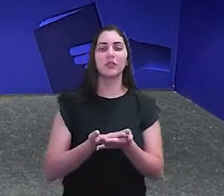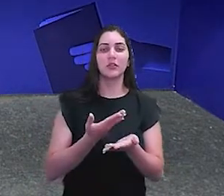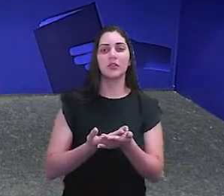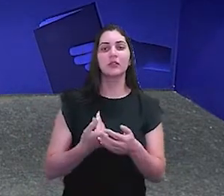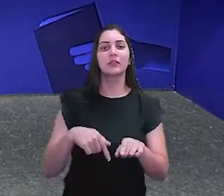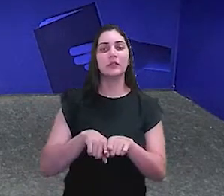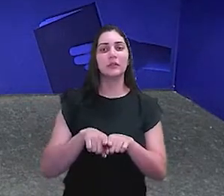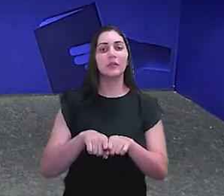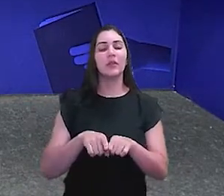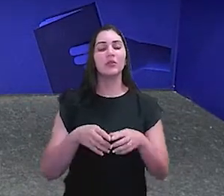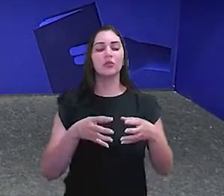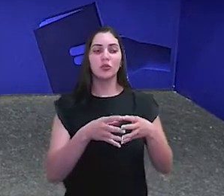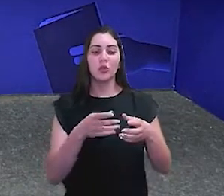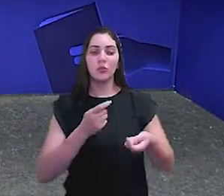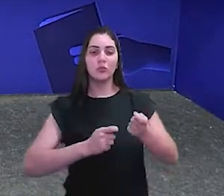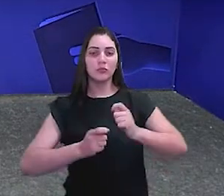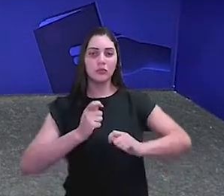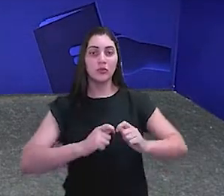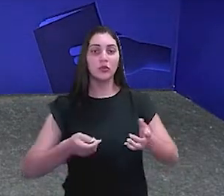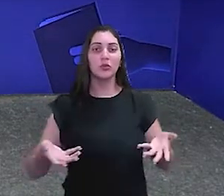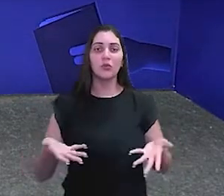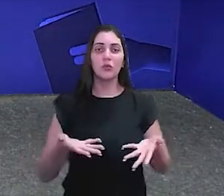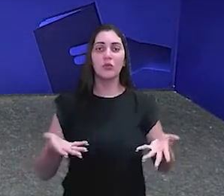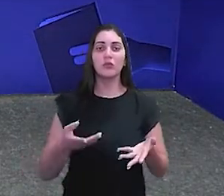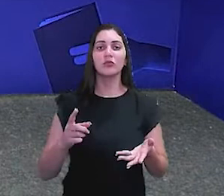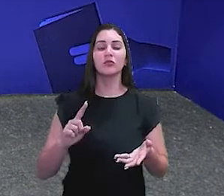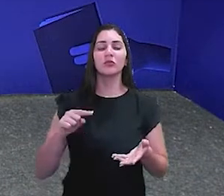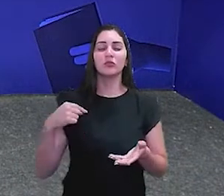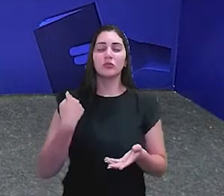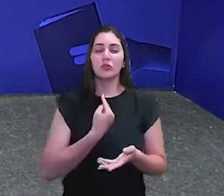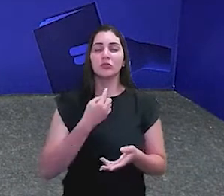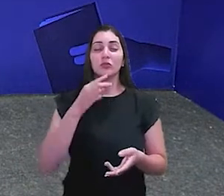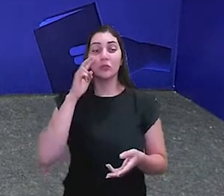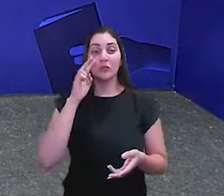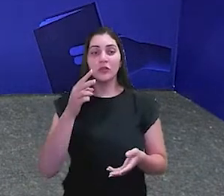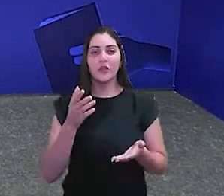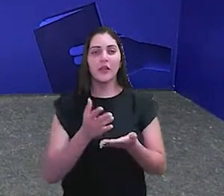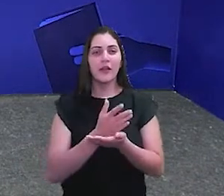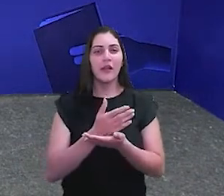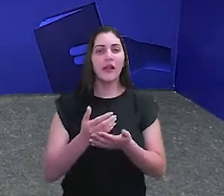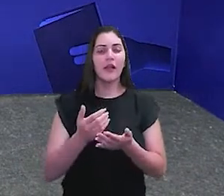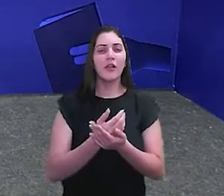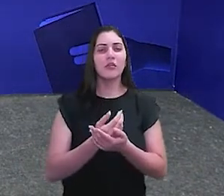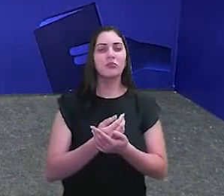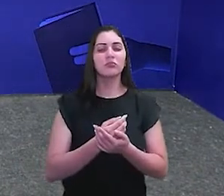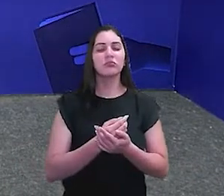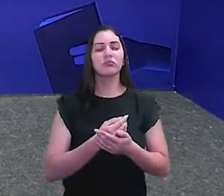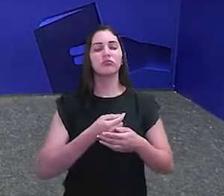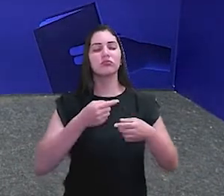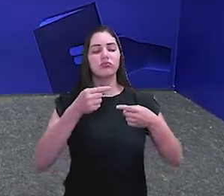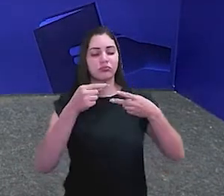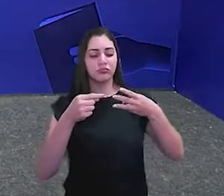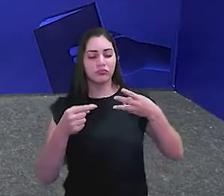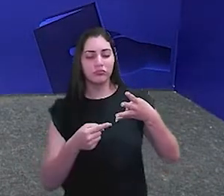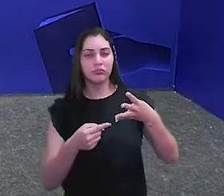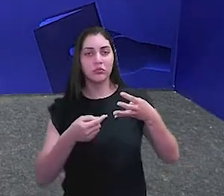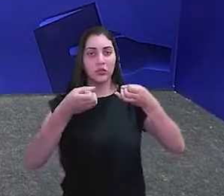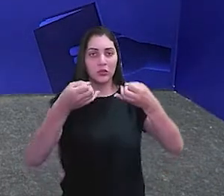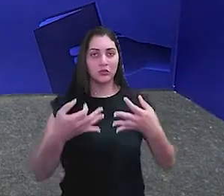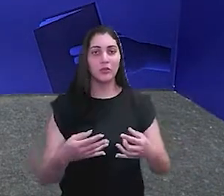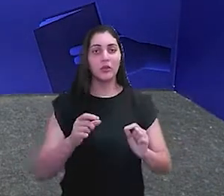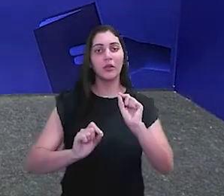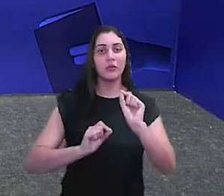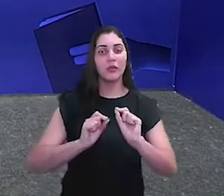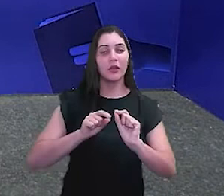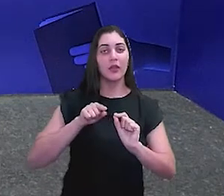blocos econômicos. Hoje nós vamos retomar alguns conceitos, né, para falar um pouco sobre